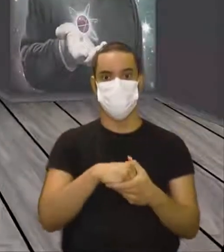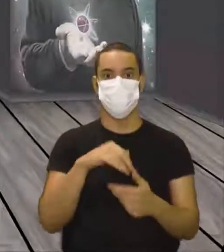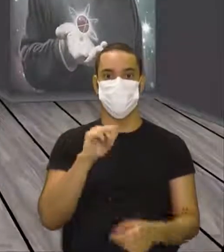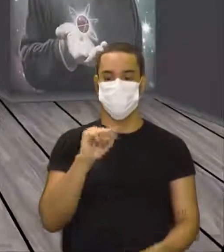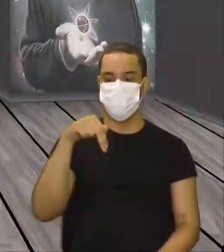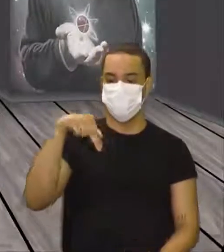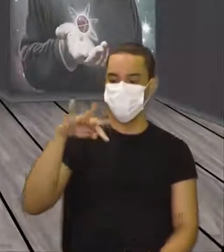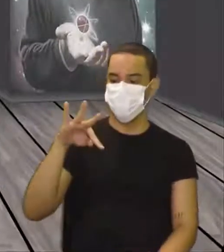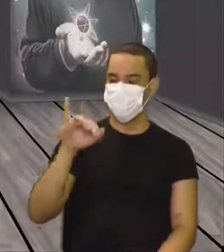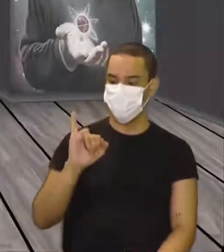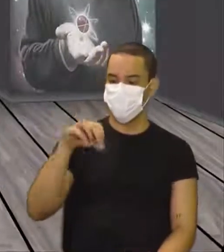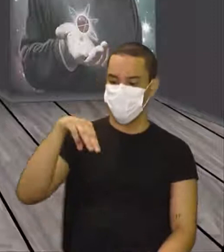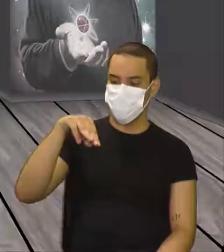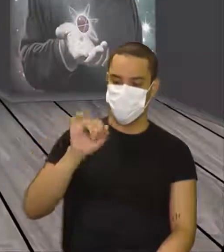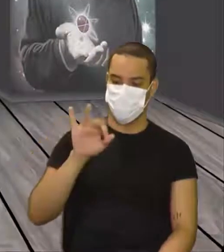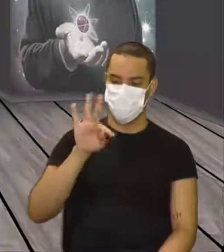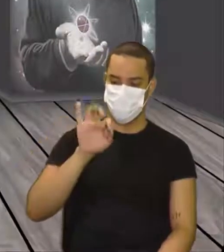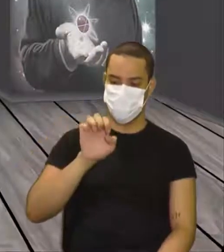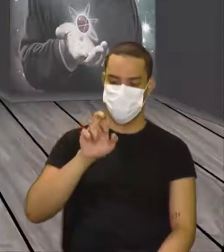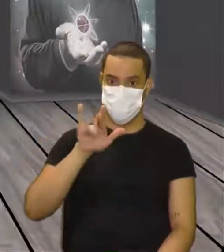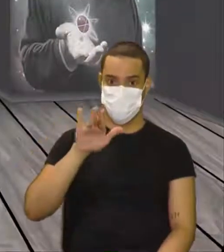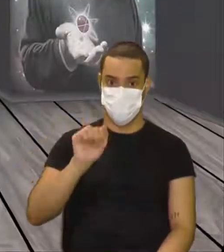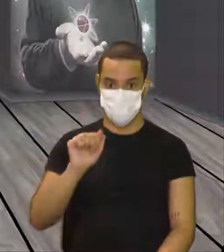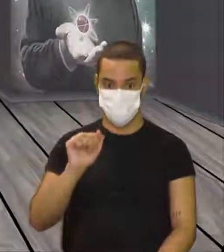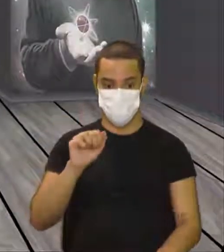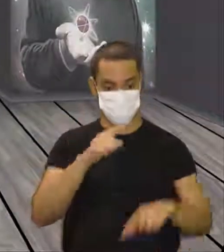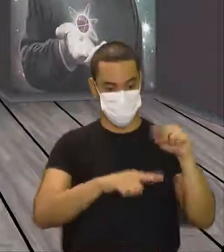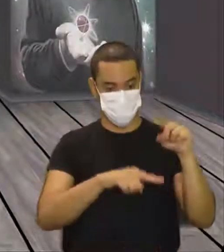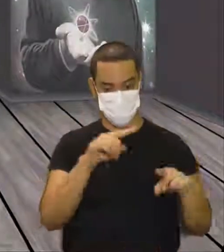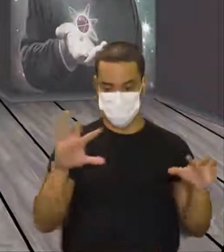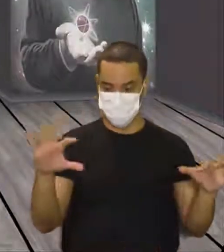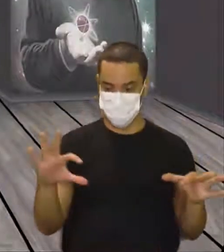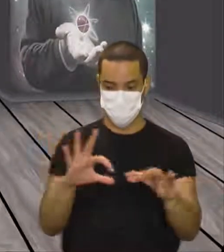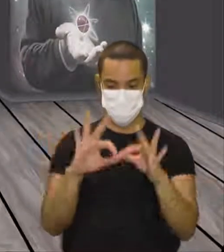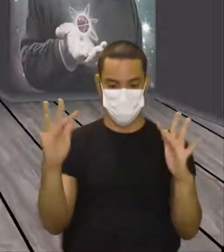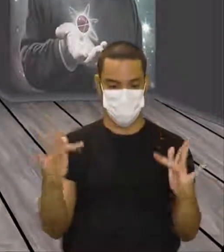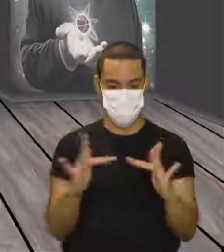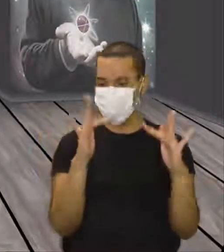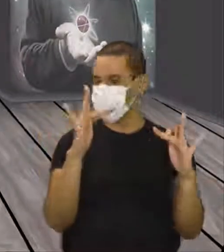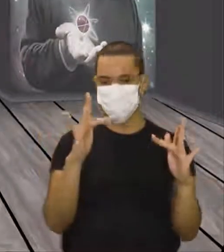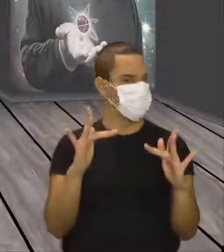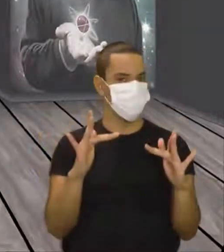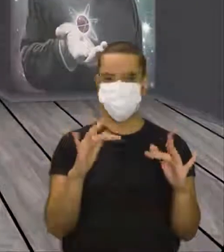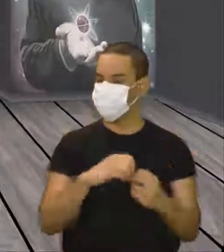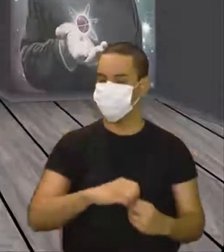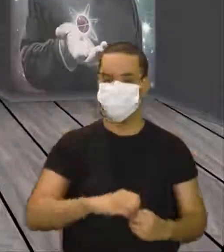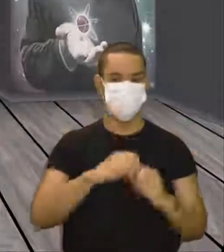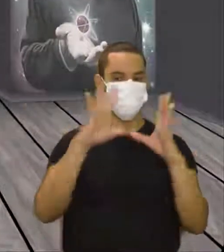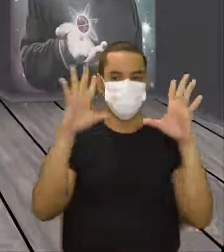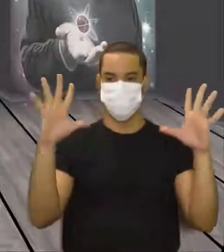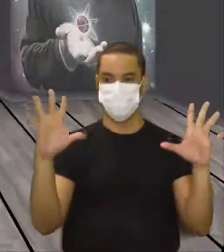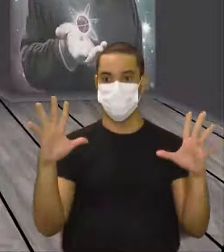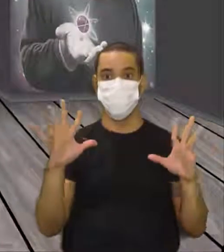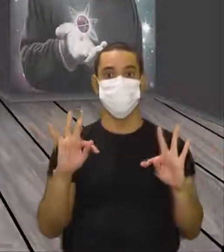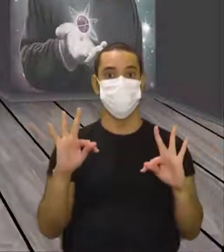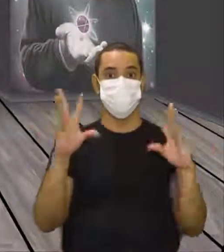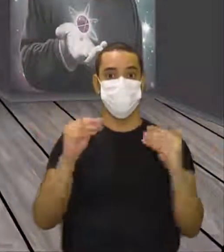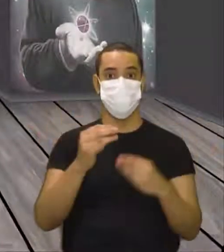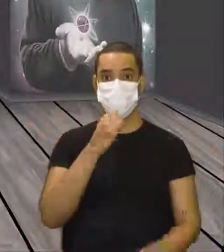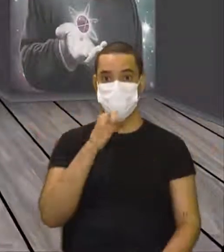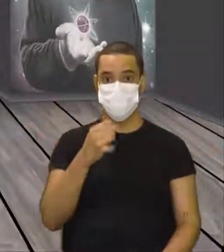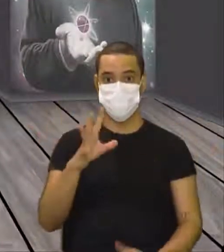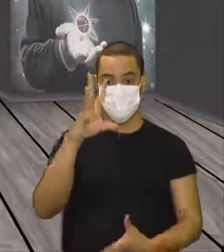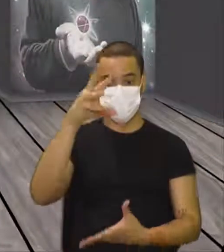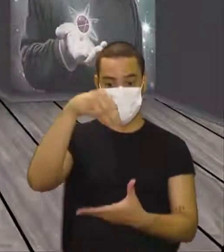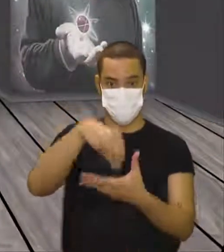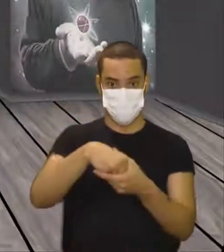que o problema é tocar matéria com antimatéria, é aniquilação. Então, vai emitir toda aquela energia ali que